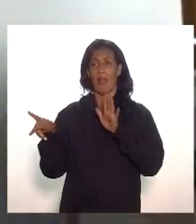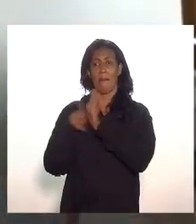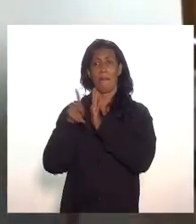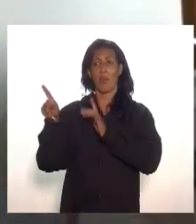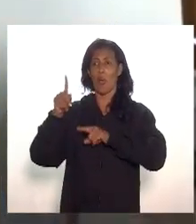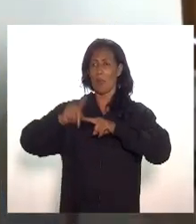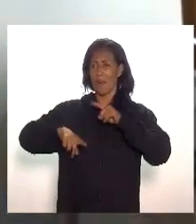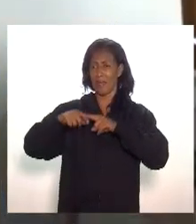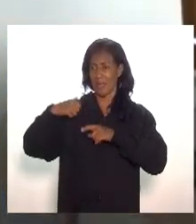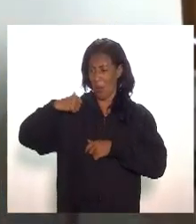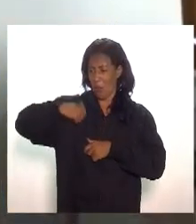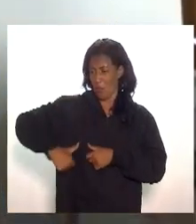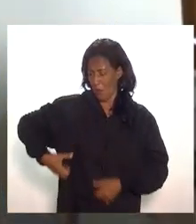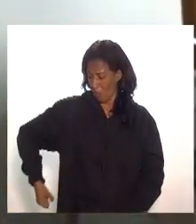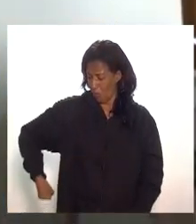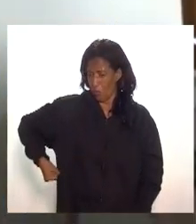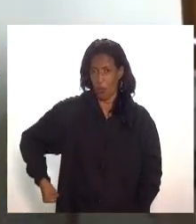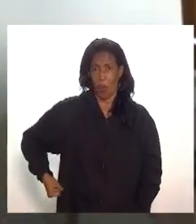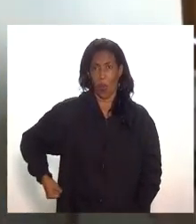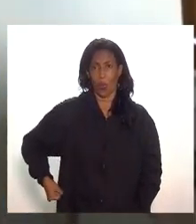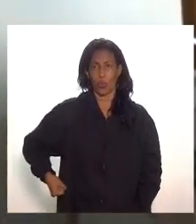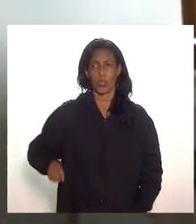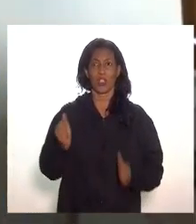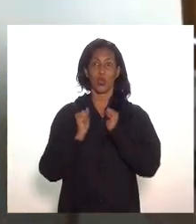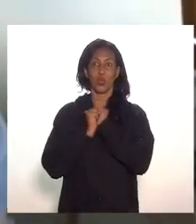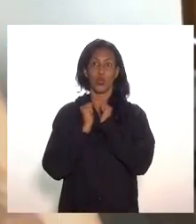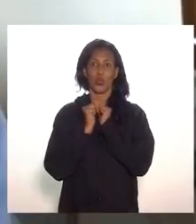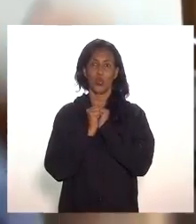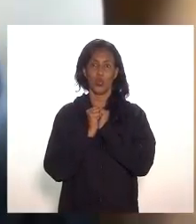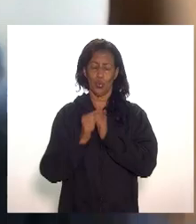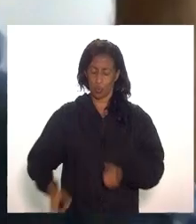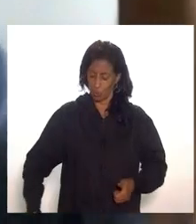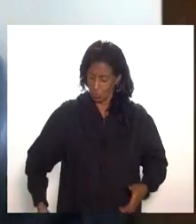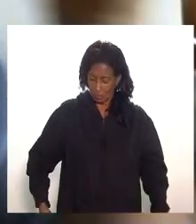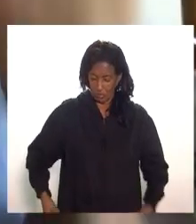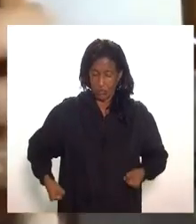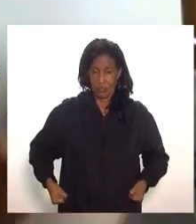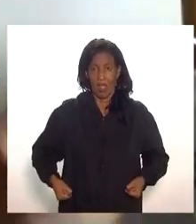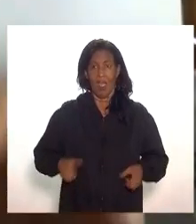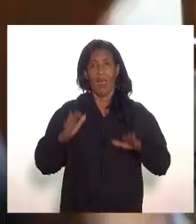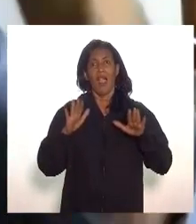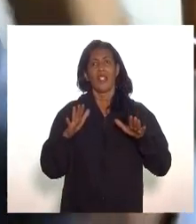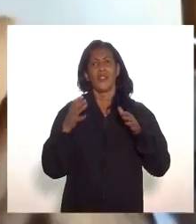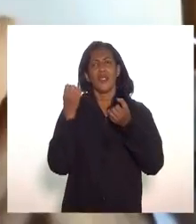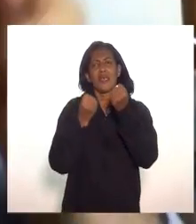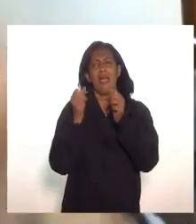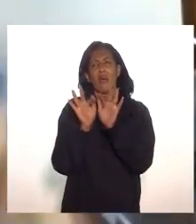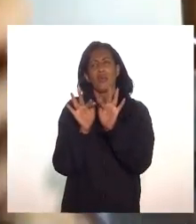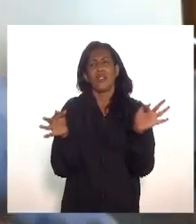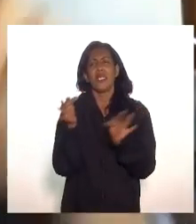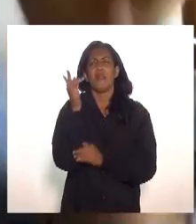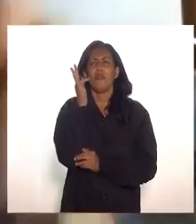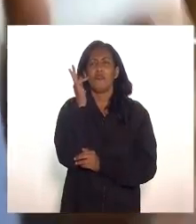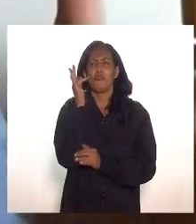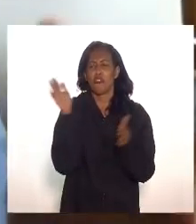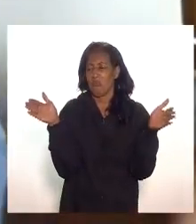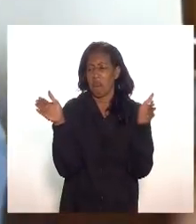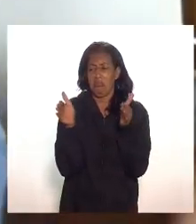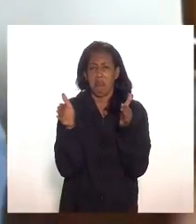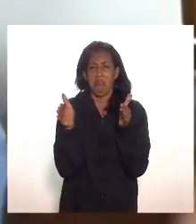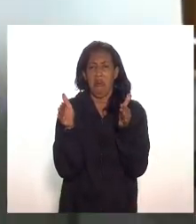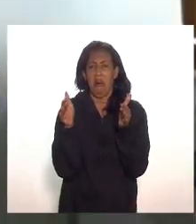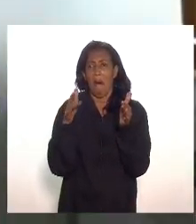material com ele, muito material junto com ele. Em geral, tem um fusquinha que bota tudo dentro, bota o auxiliar junto e